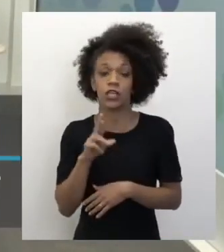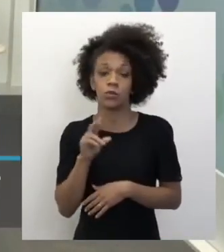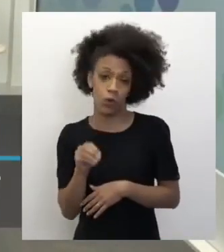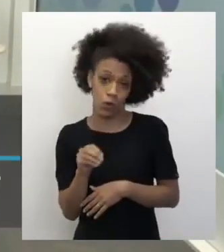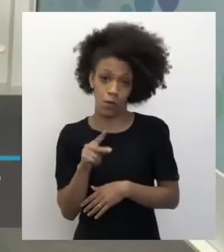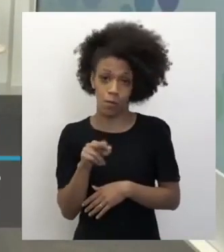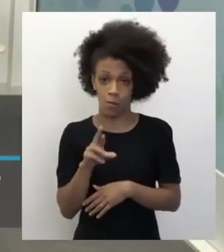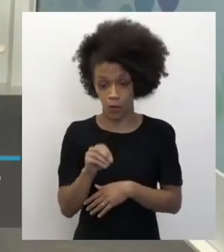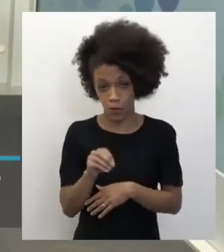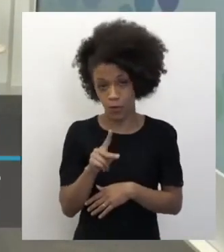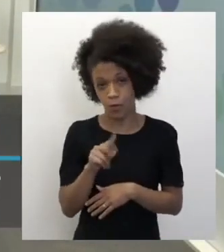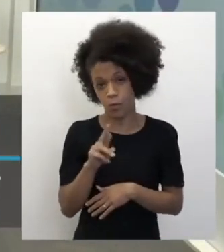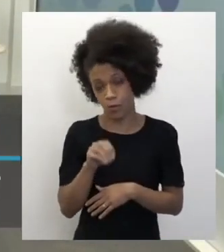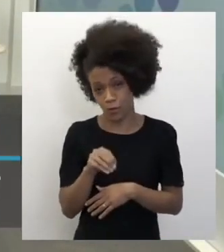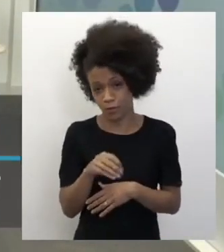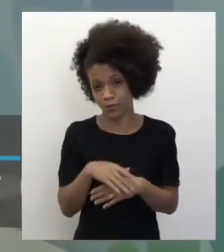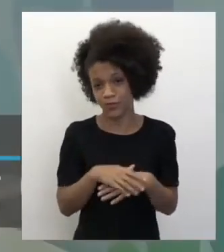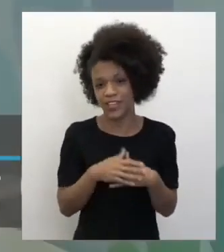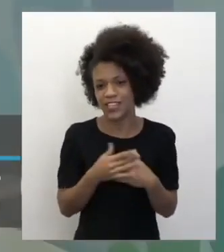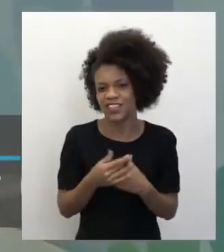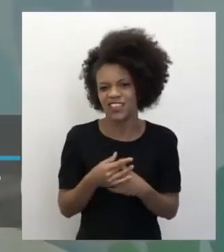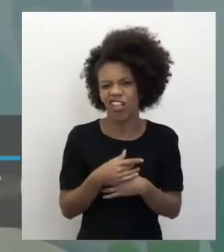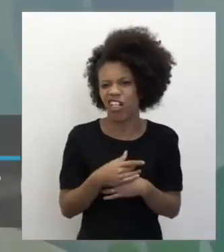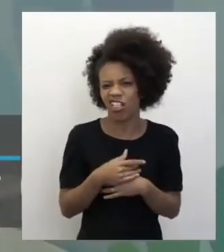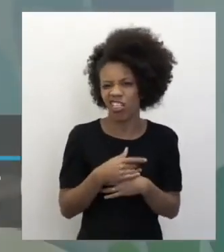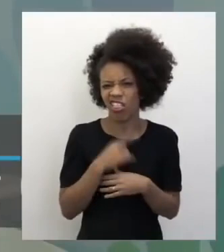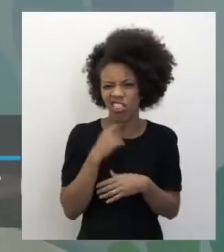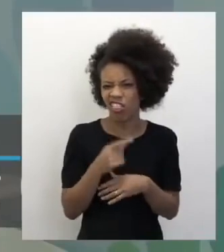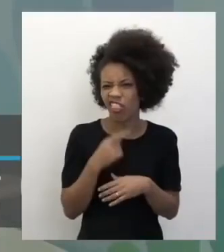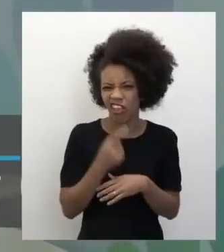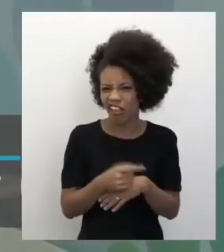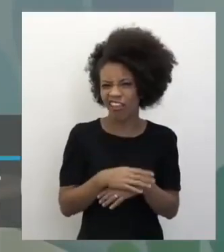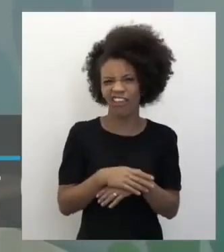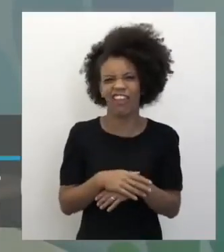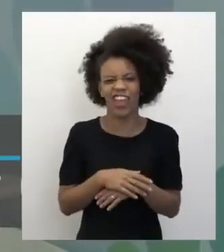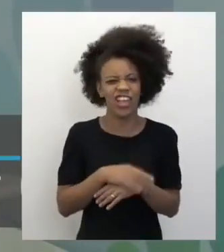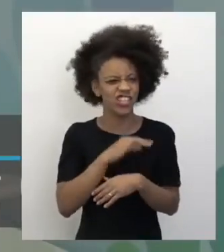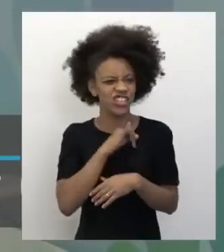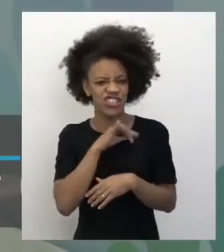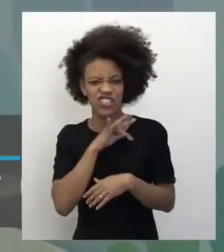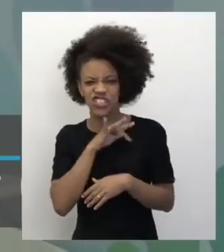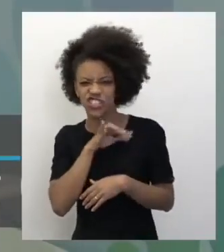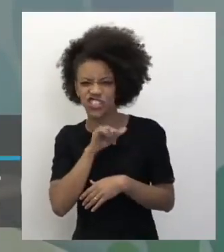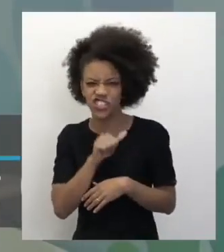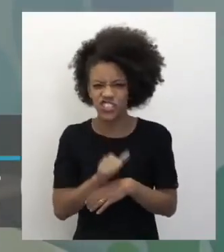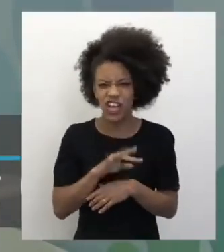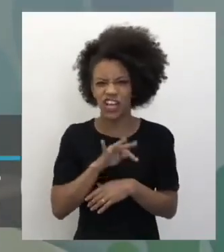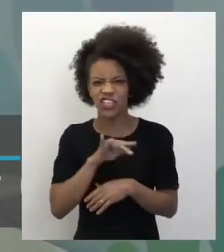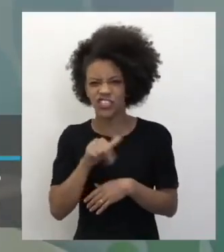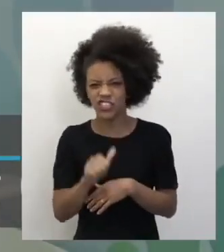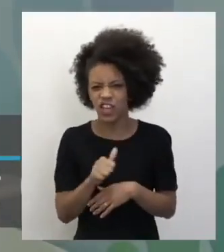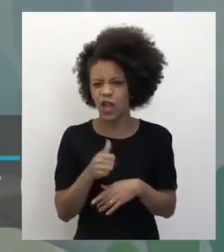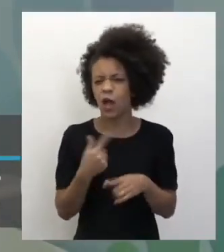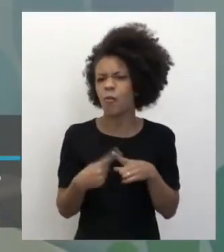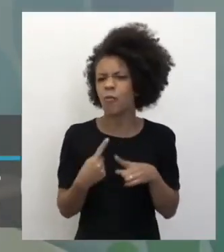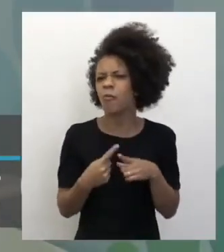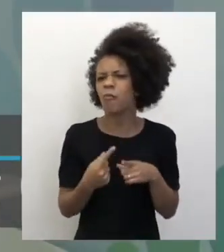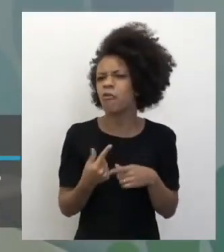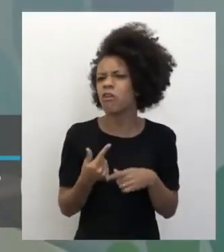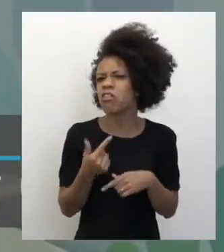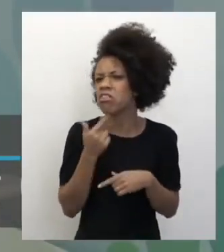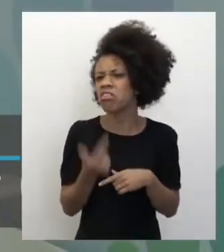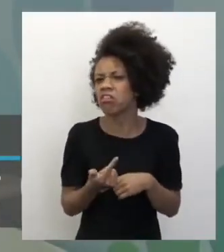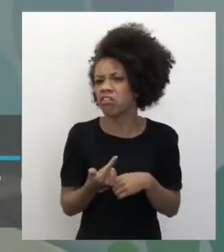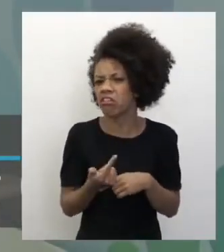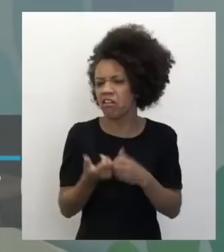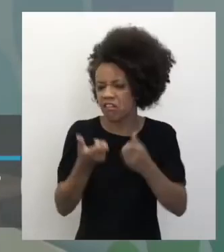E Team Tia, ninguém chama mais ninguém de tia. Hein? Ninguém... Por que você... Escreve pra mim aqui, justificativa, por que não tem